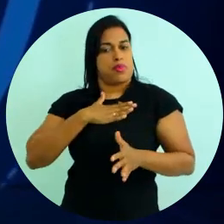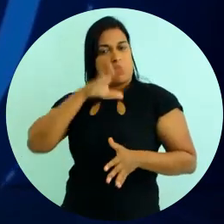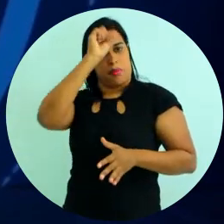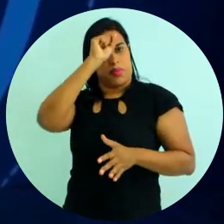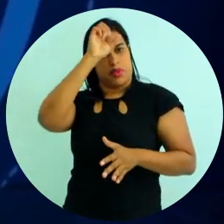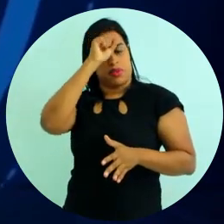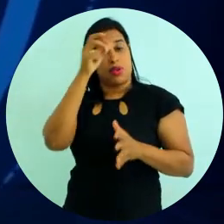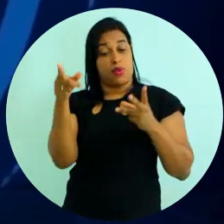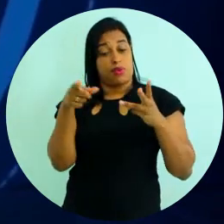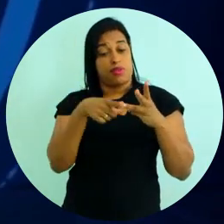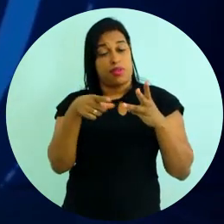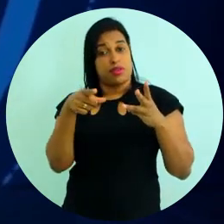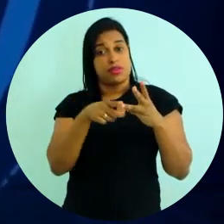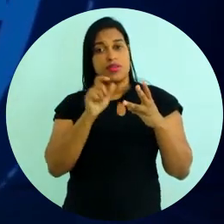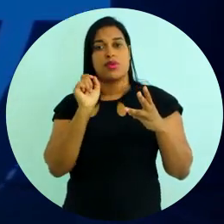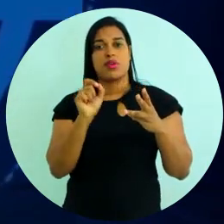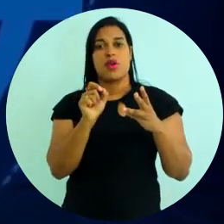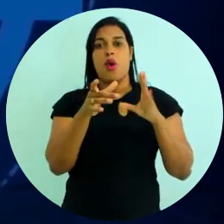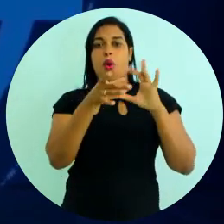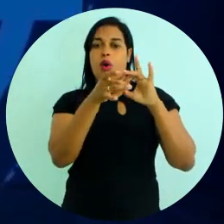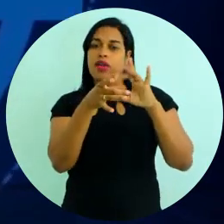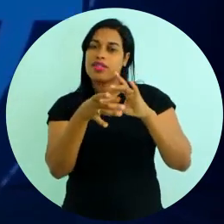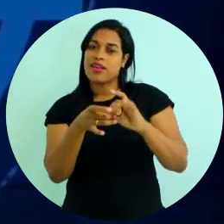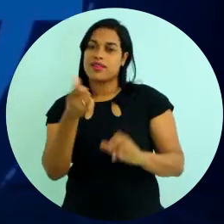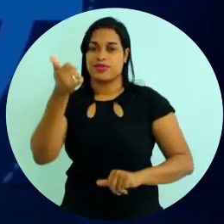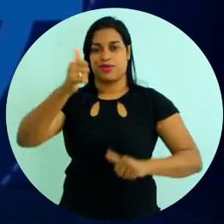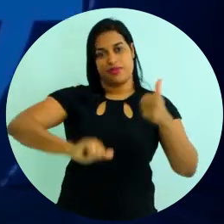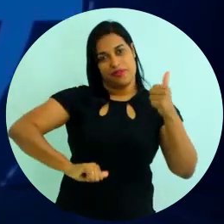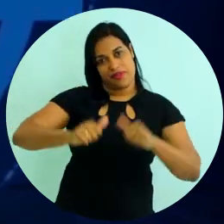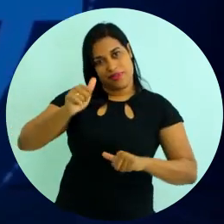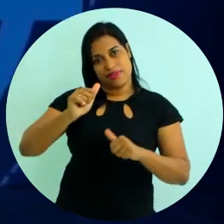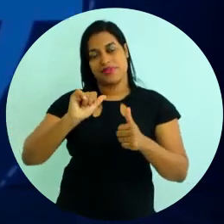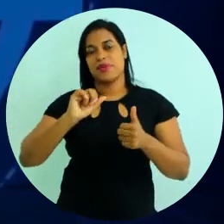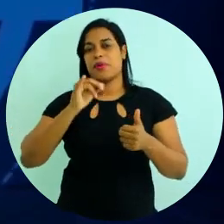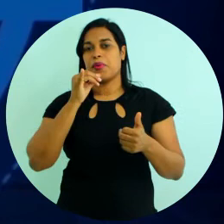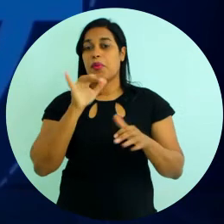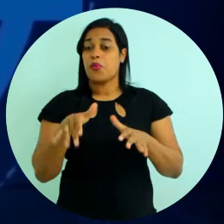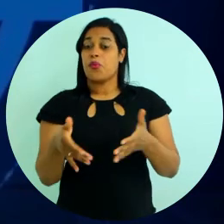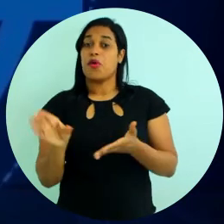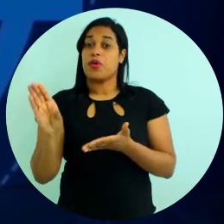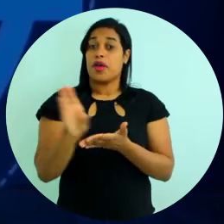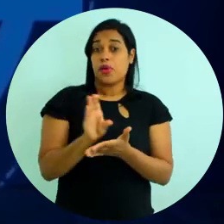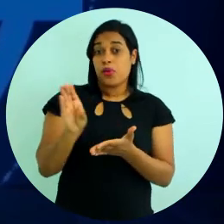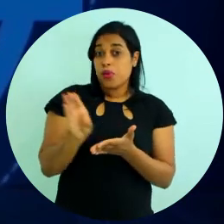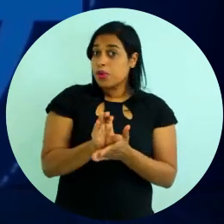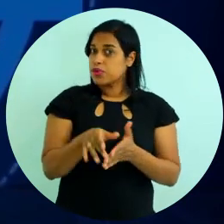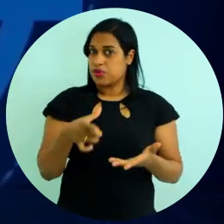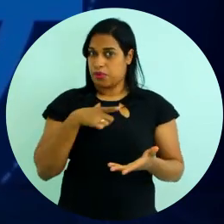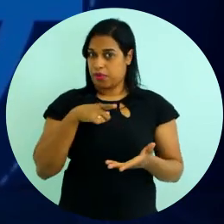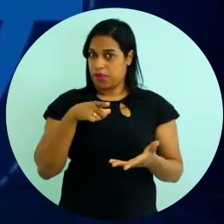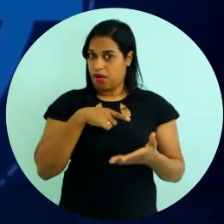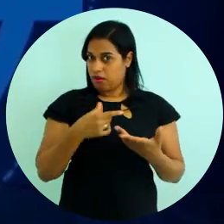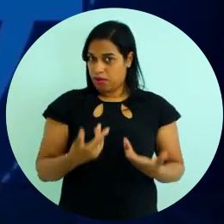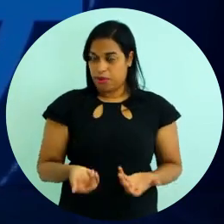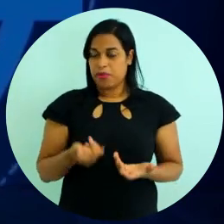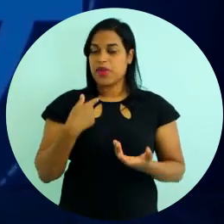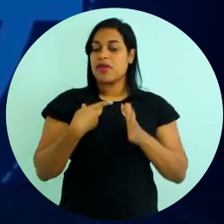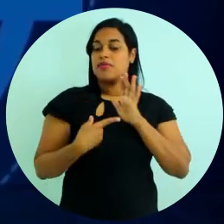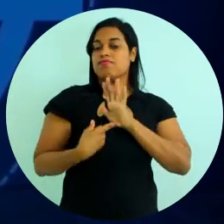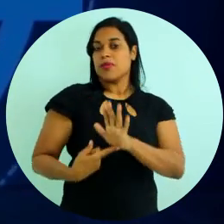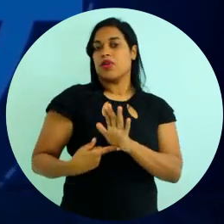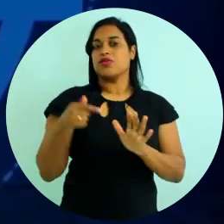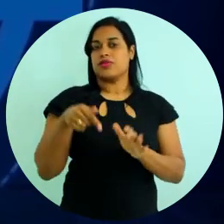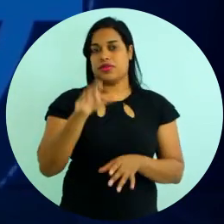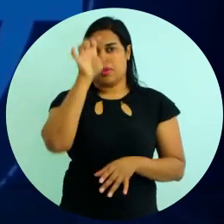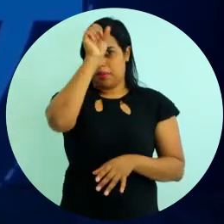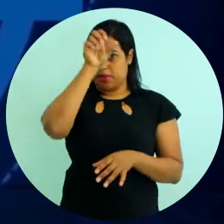que aprendeu? O terceiro fator é o contexto de avaliação, quer dizer, quais recursos estão disponíveis para que